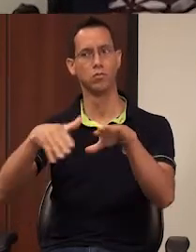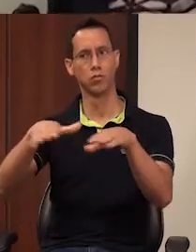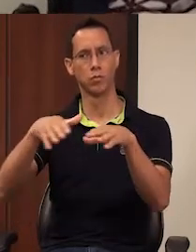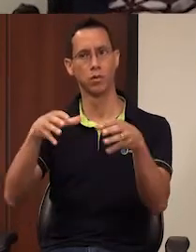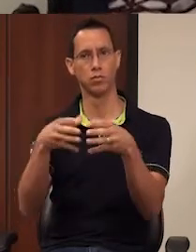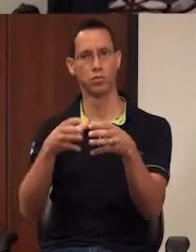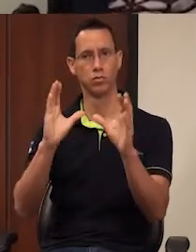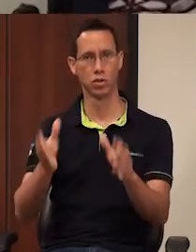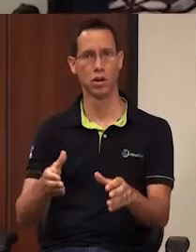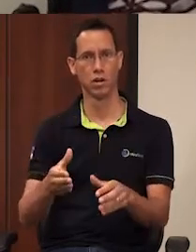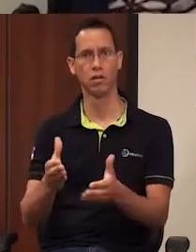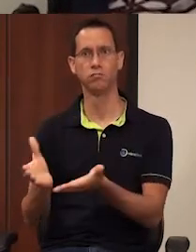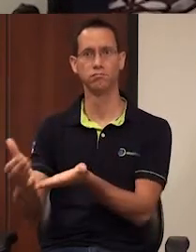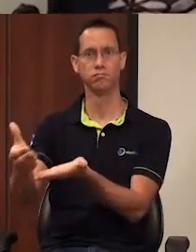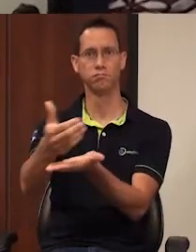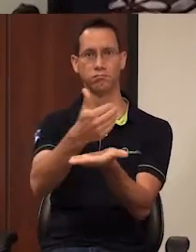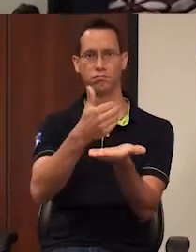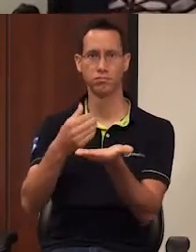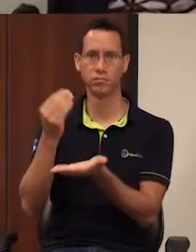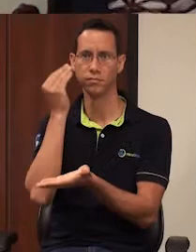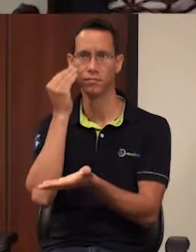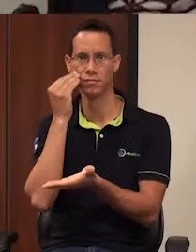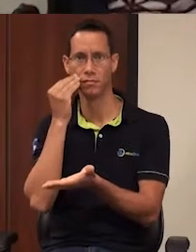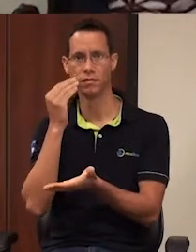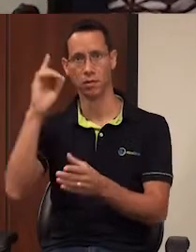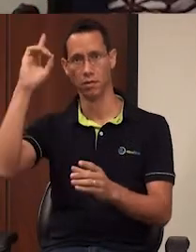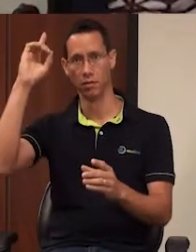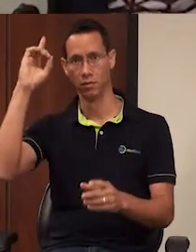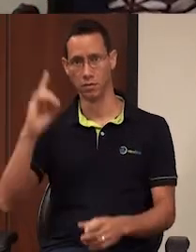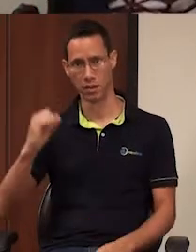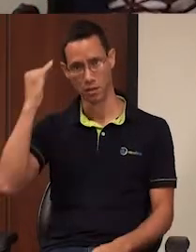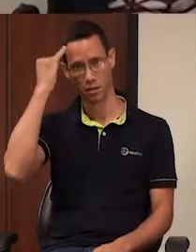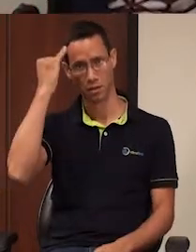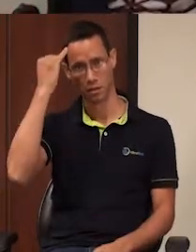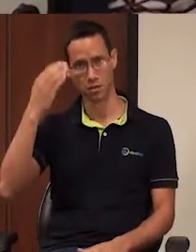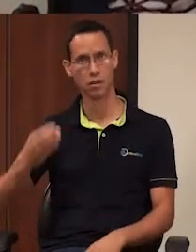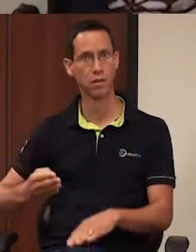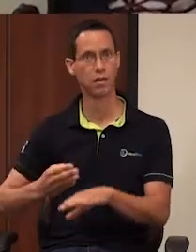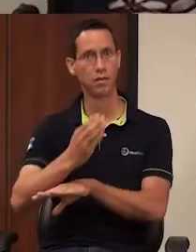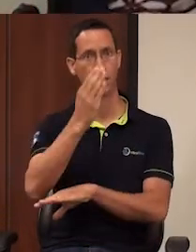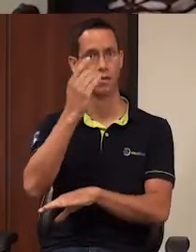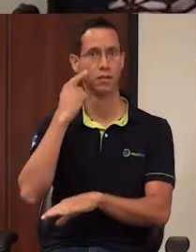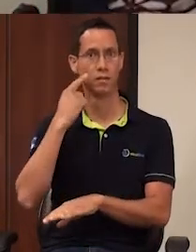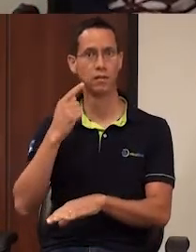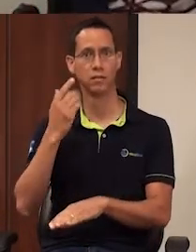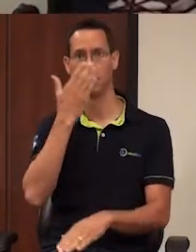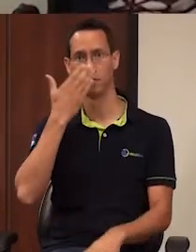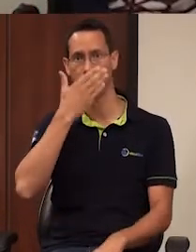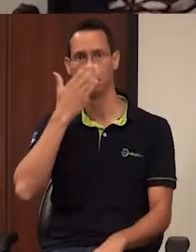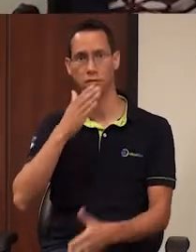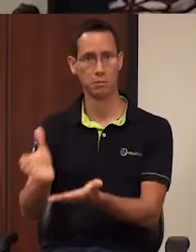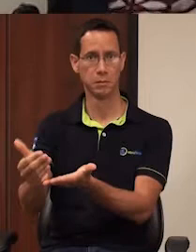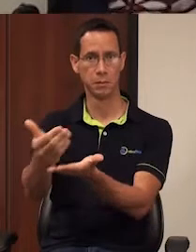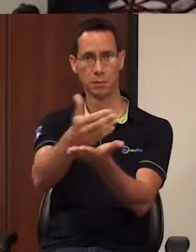de vaquinha para financiar a ida de um deficiente intelectual ou uma profissional de sexo. Né? Eu fui um dos que